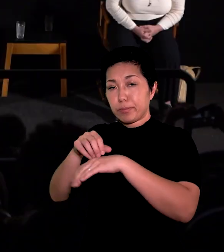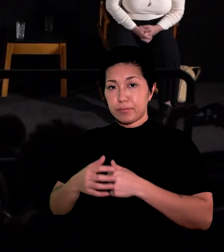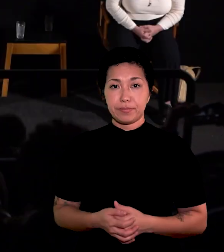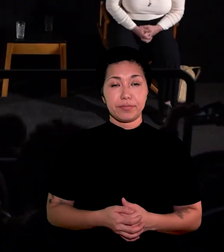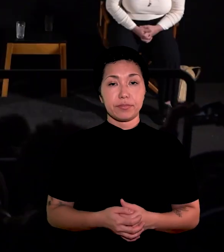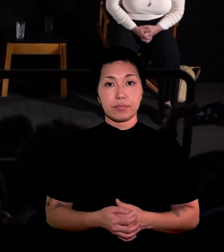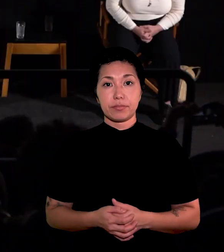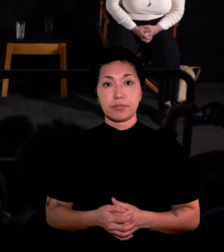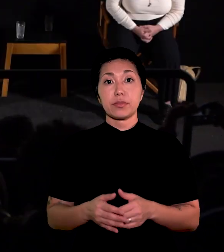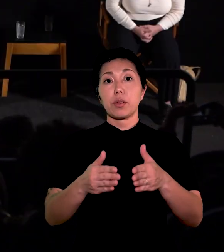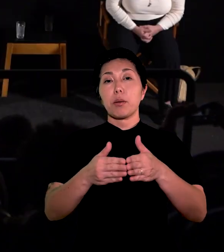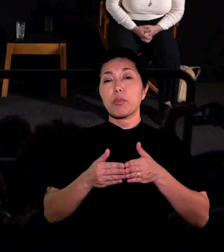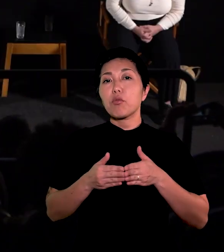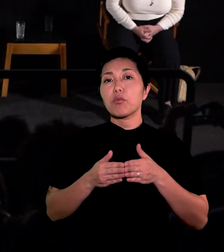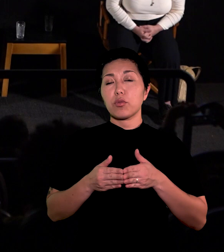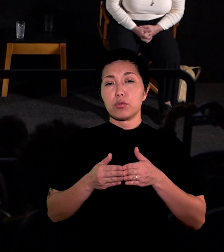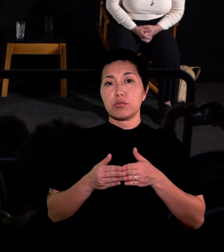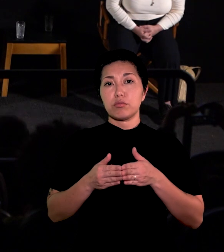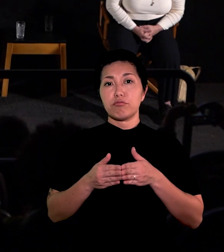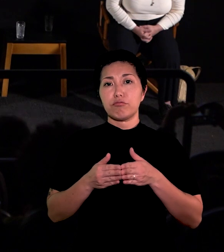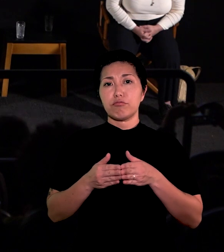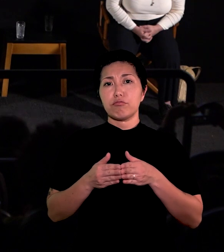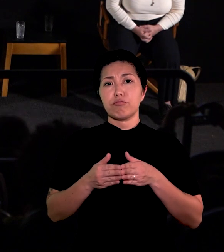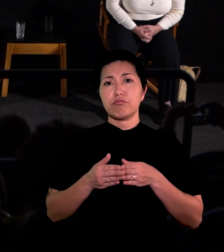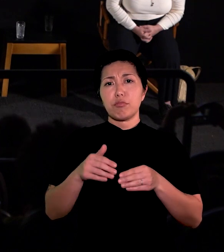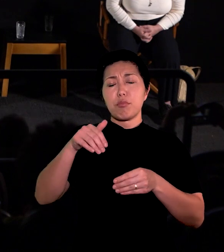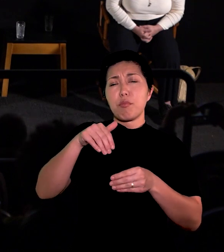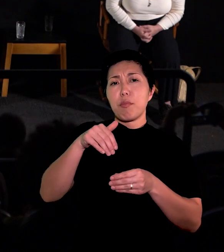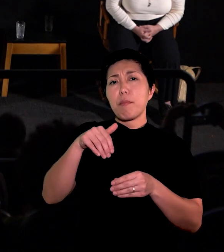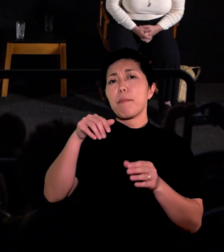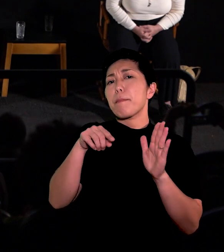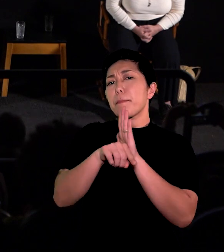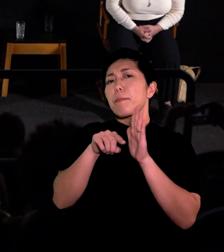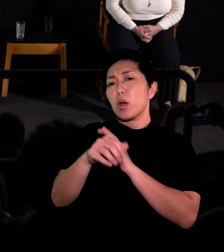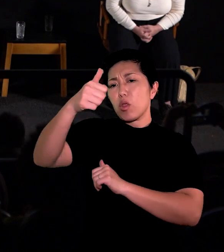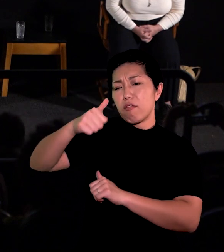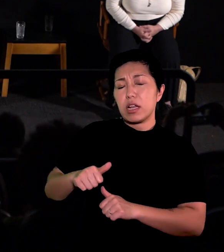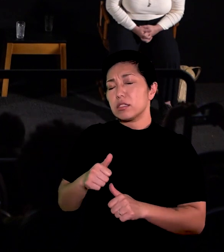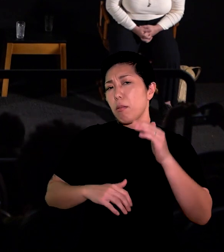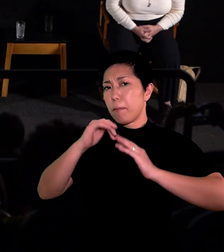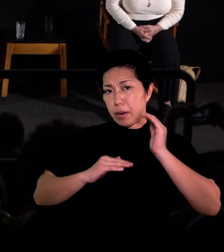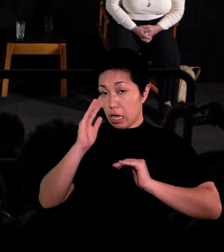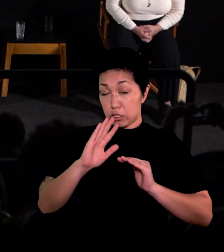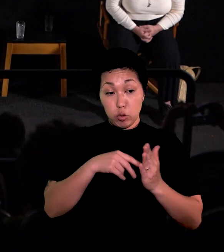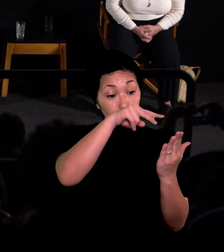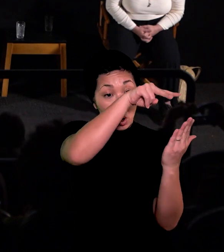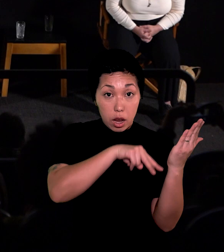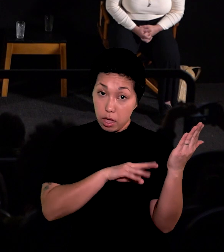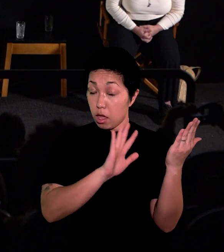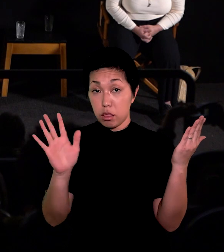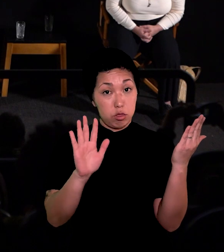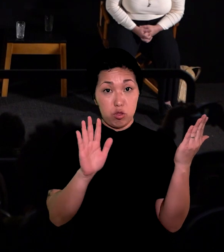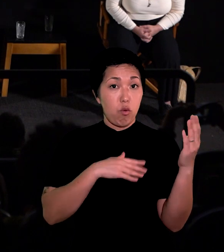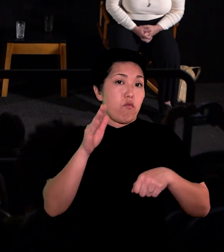né? Por favor, uma enquete prática, mesmo considerando o tipo de público. Bom, eu